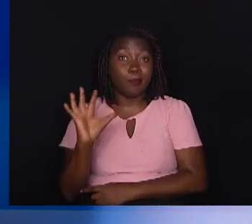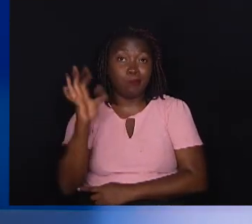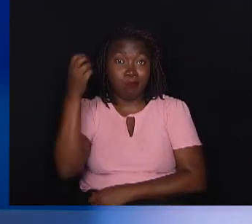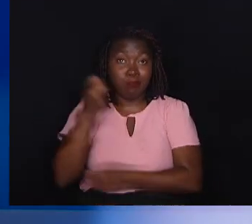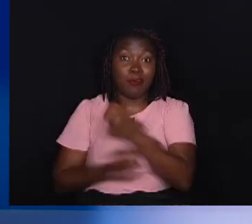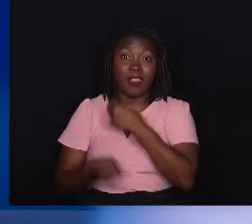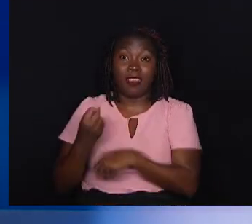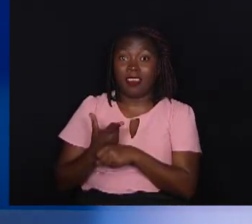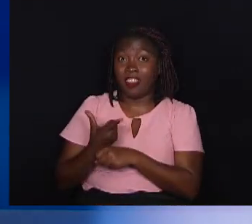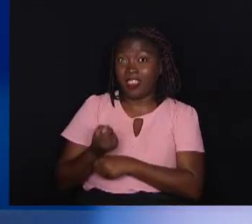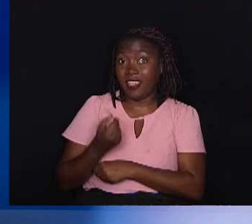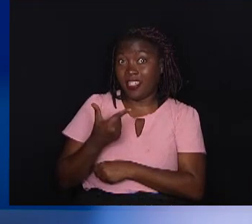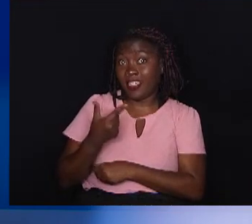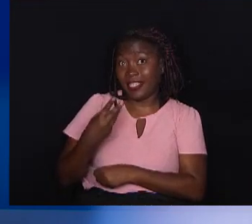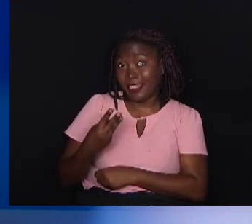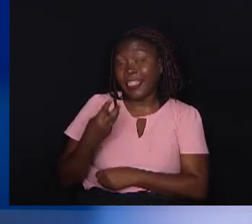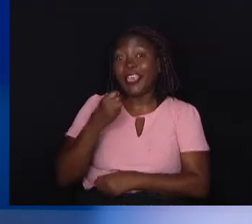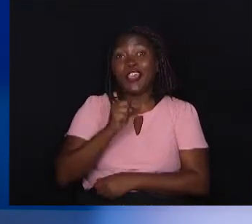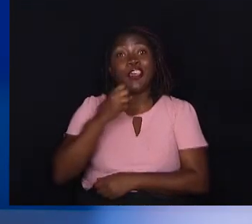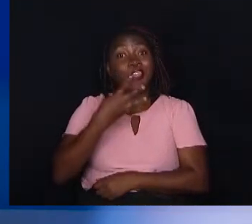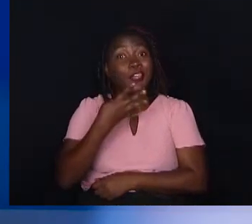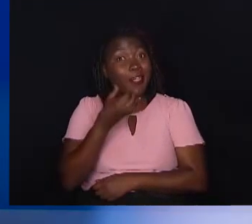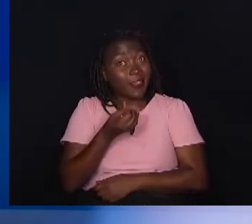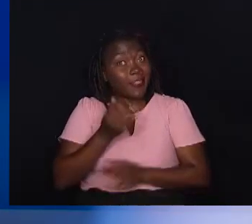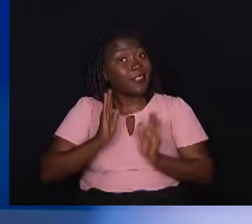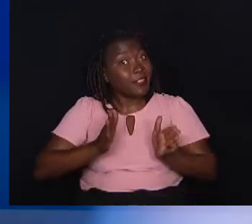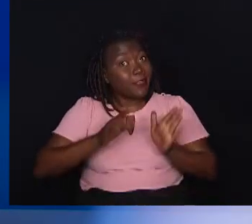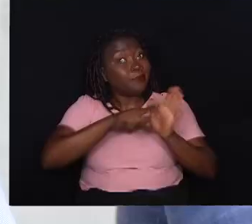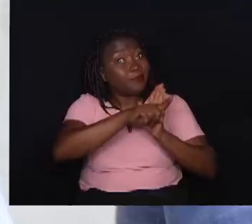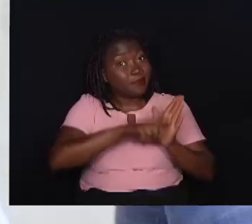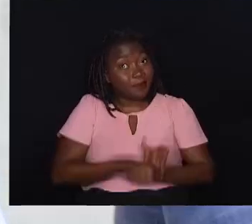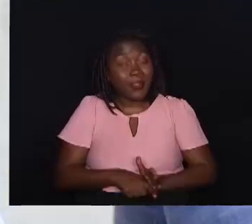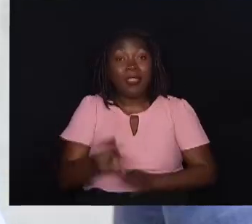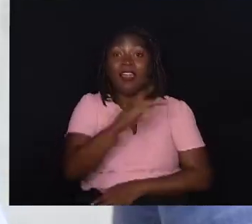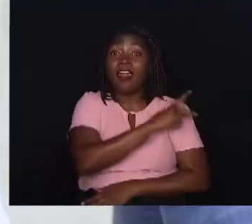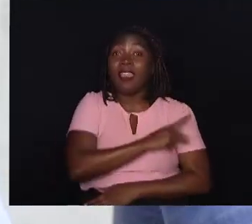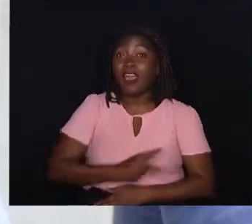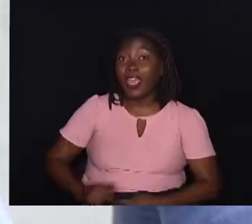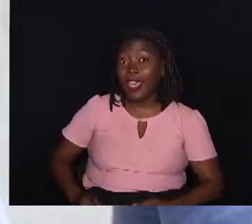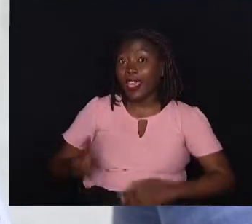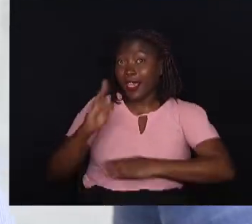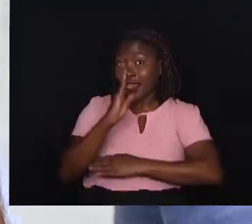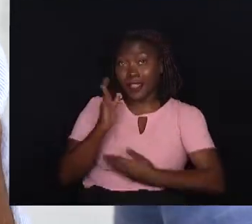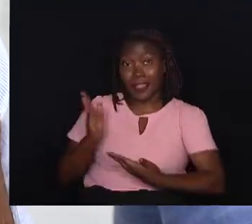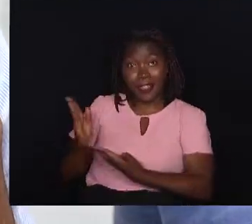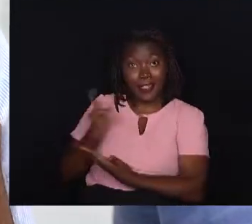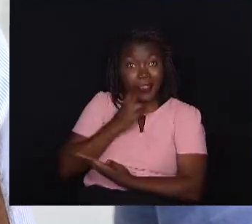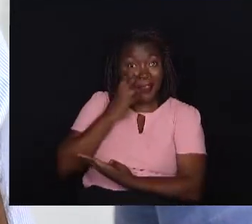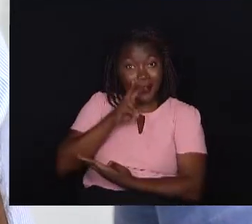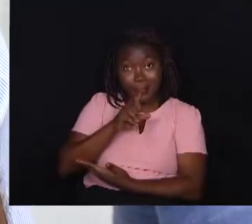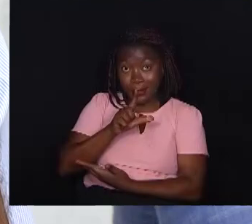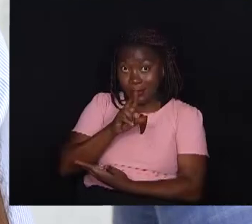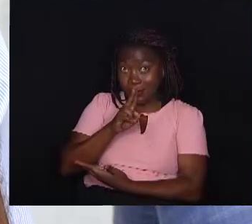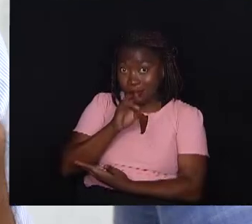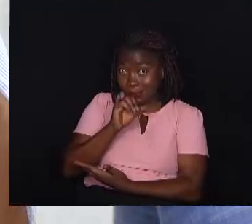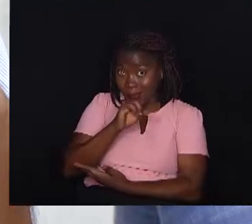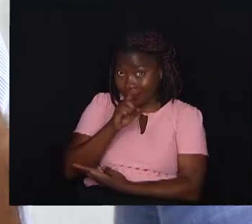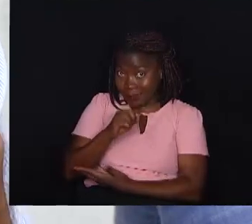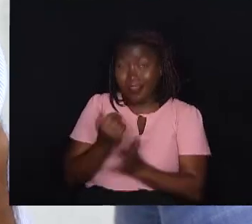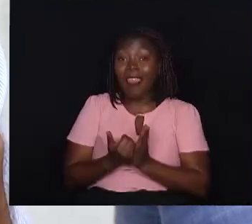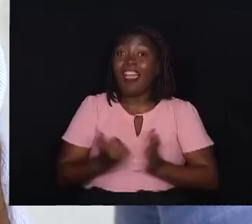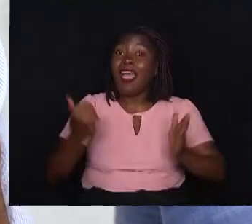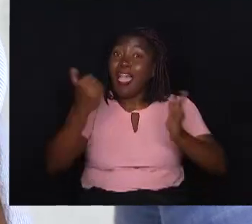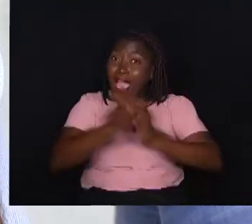em 2023 e 846 estão em apuração. O presidente da Câmara, o vereador Luiz Rossini, reforça o papel